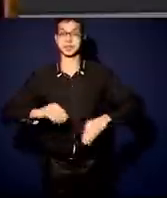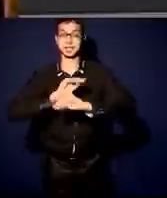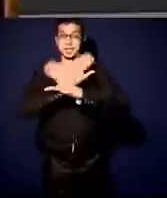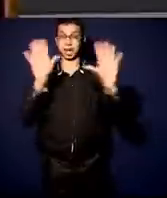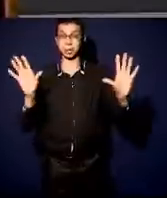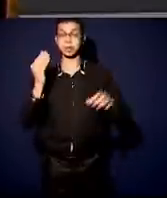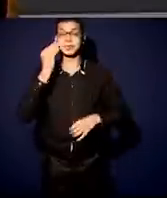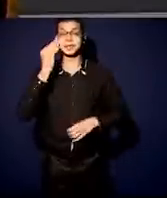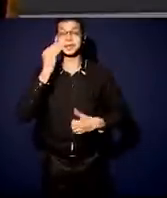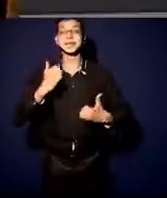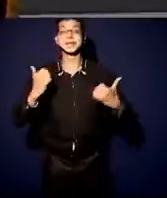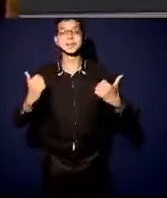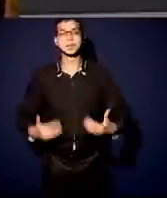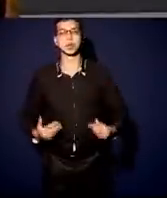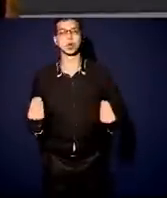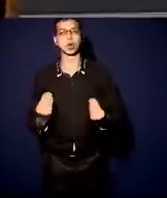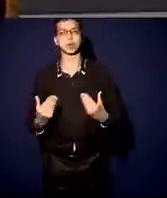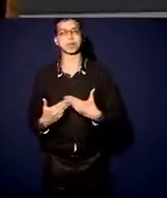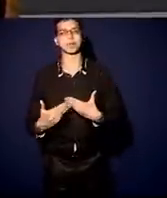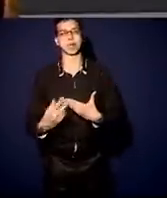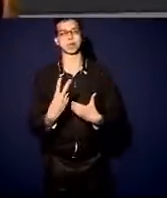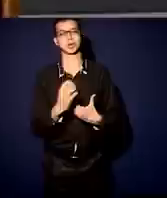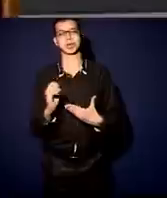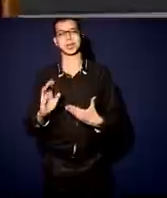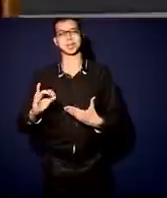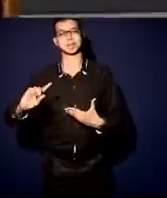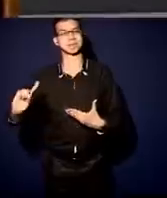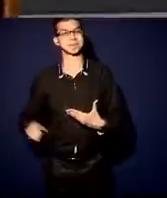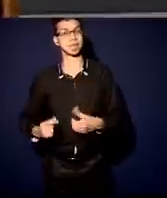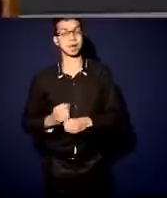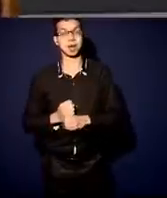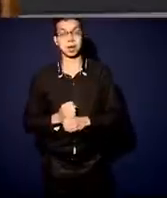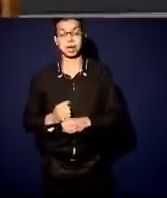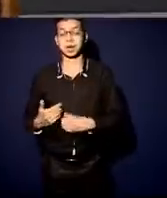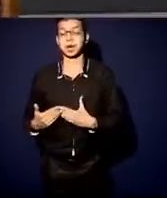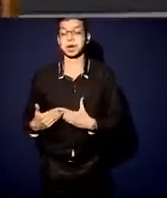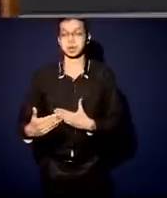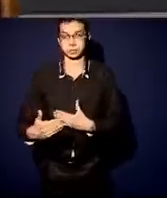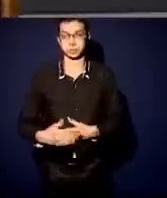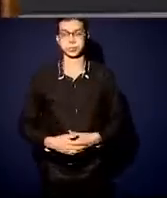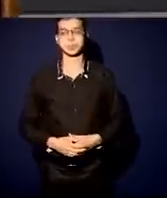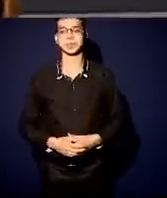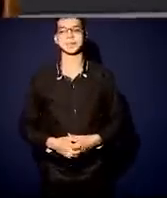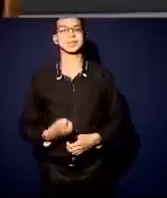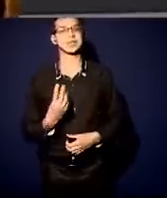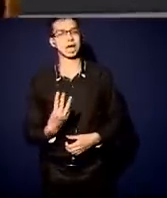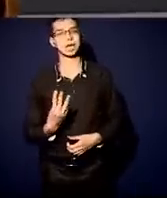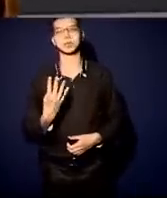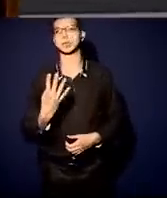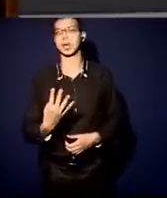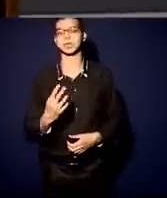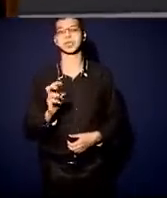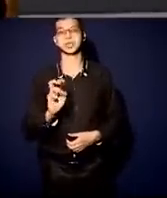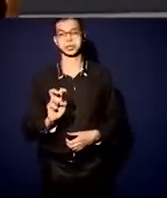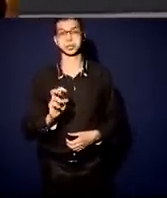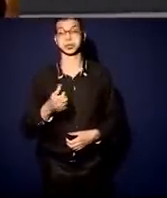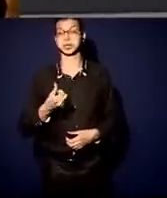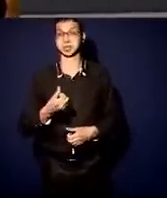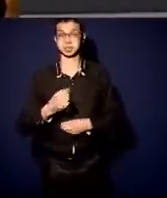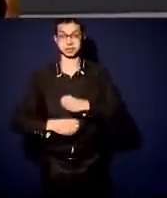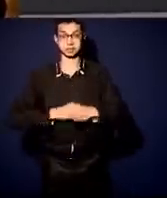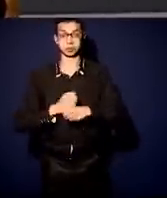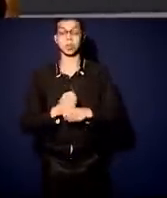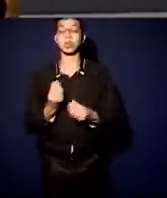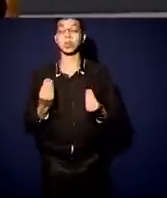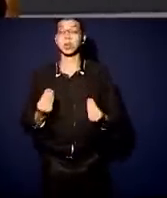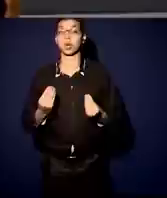explicar como vai chegar a 200 B nos próximos anos seja três quatro cinco seis anos superaft partindo de